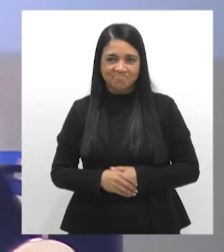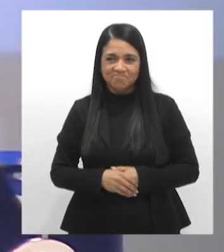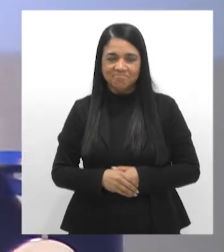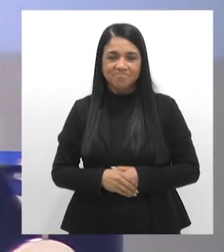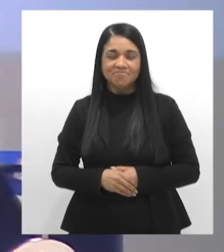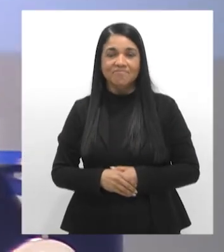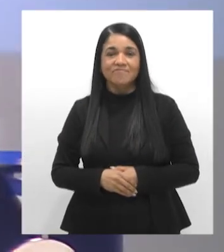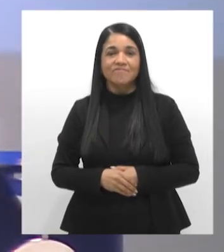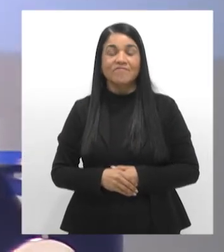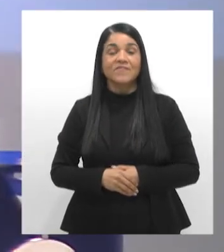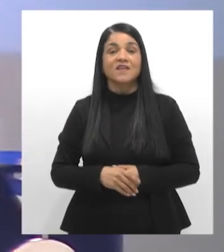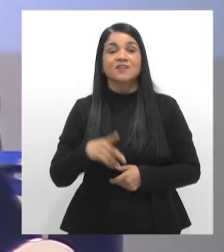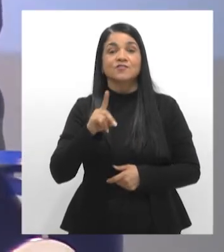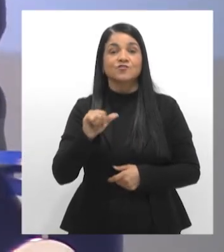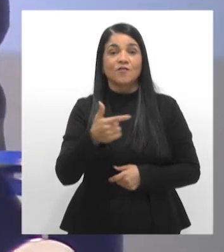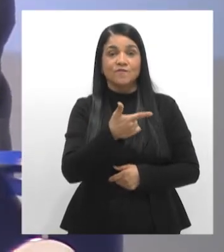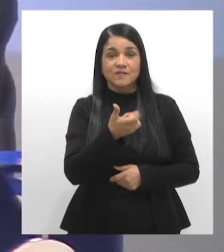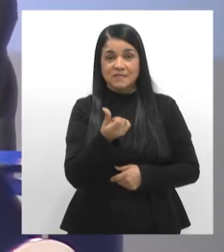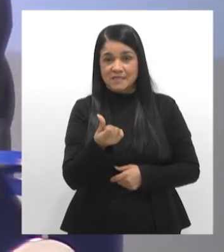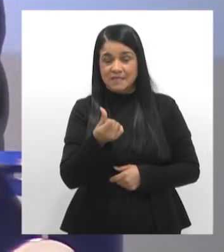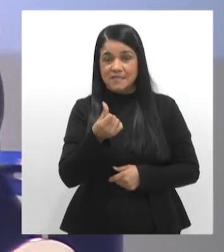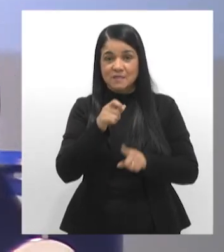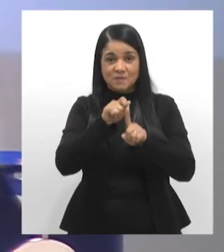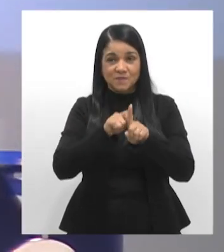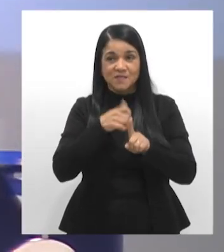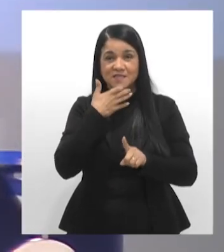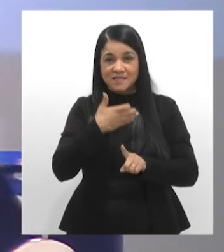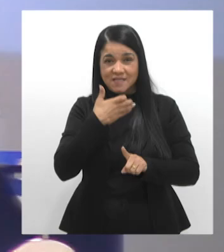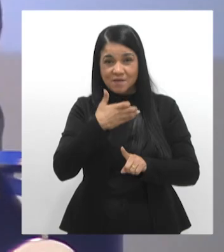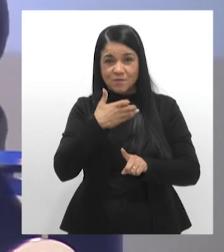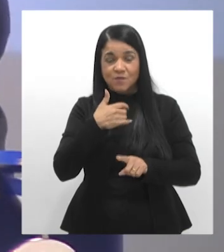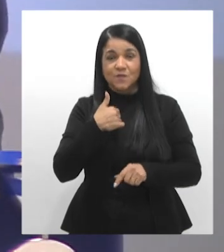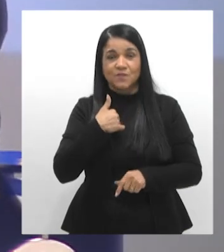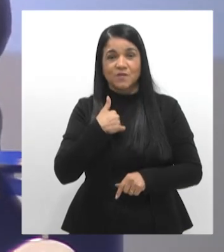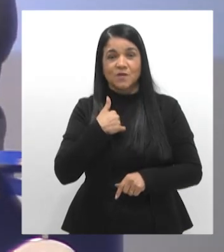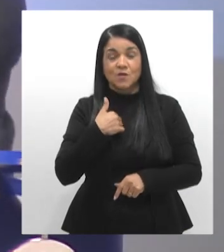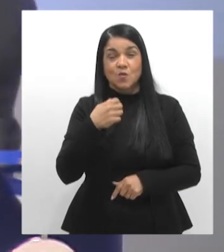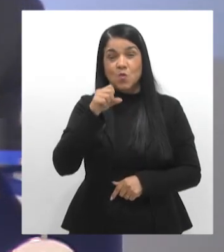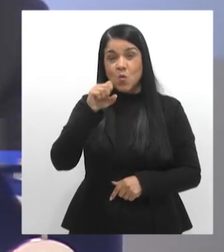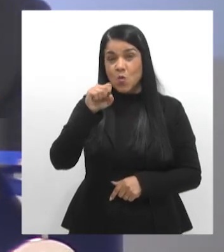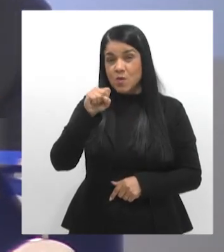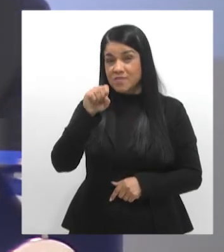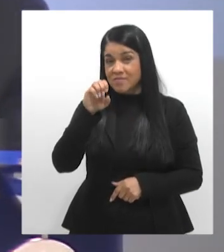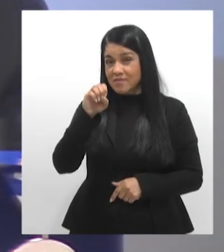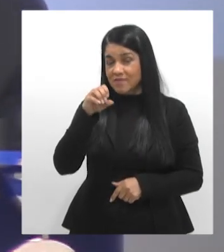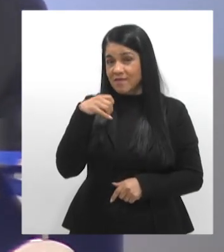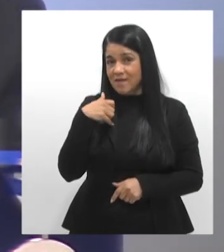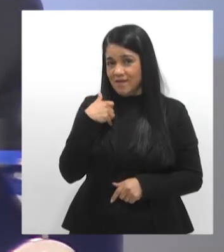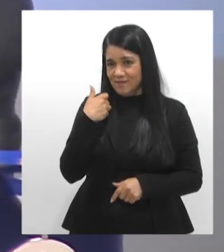Em 26 de dezembro, eu faço 80 anos.